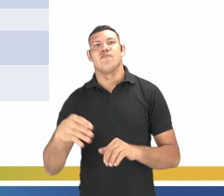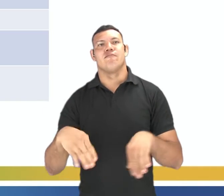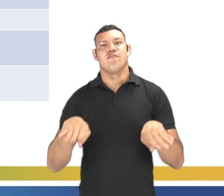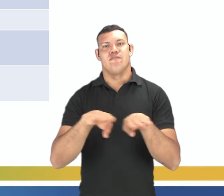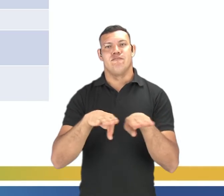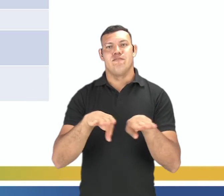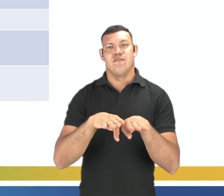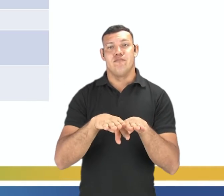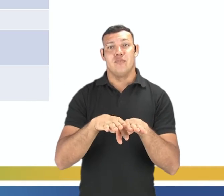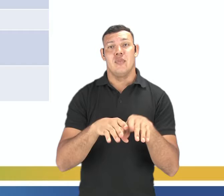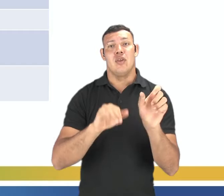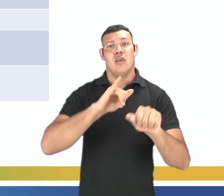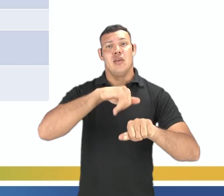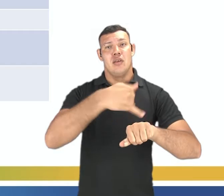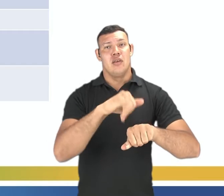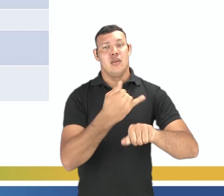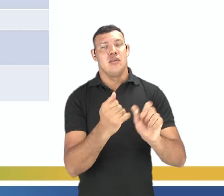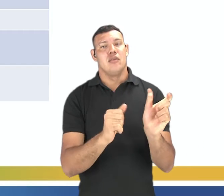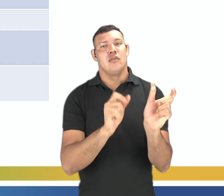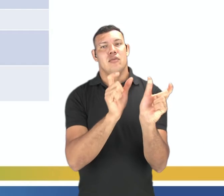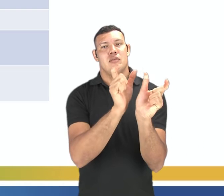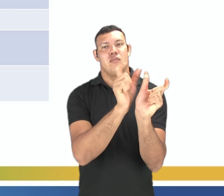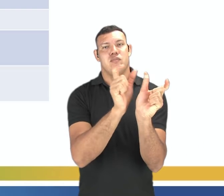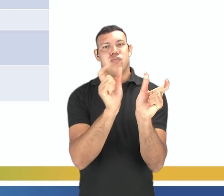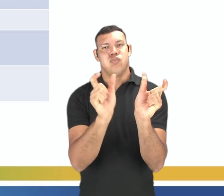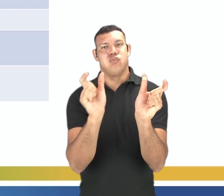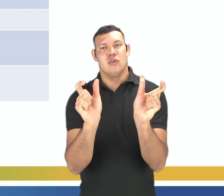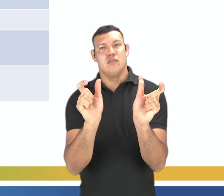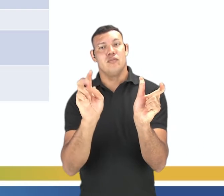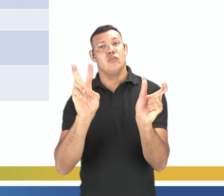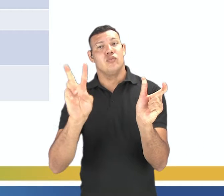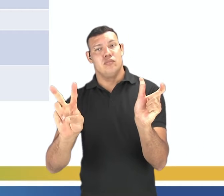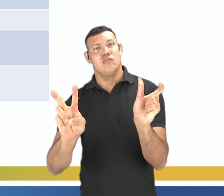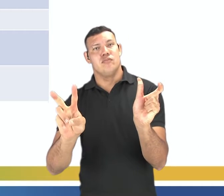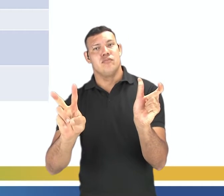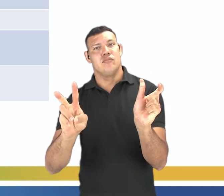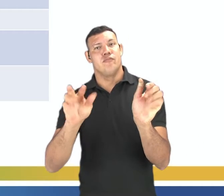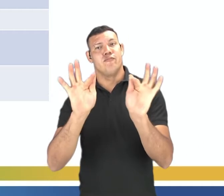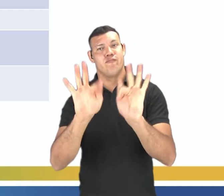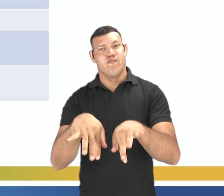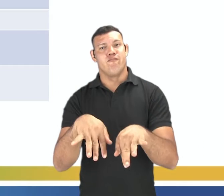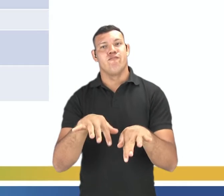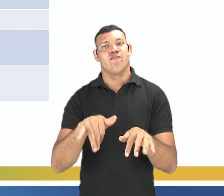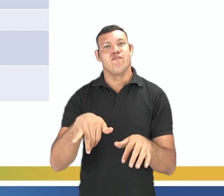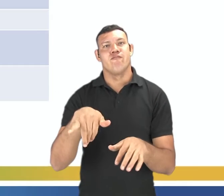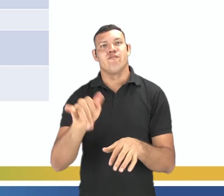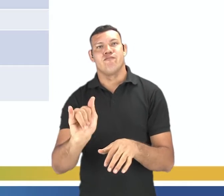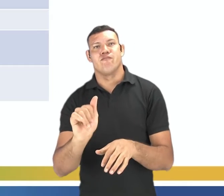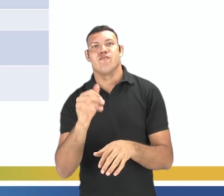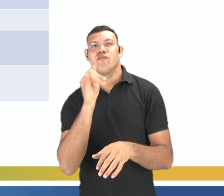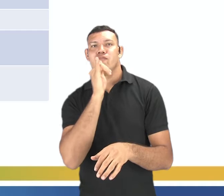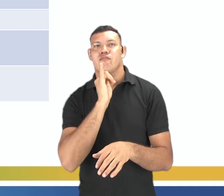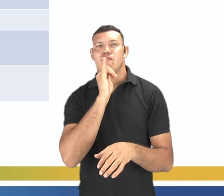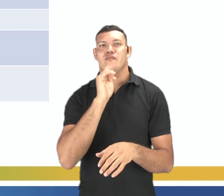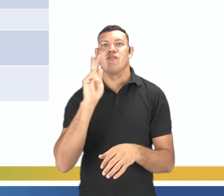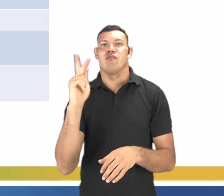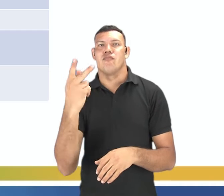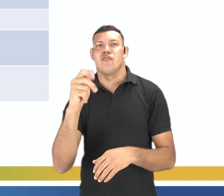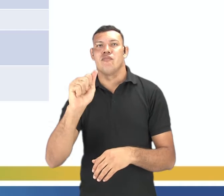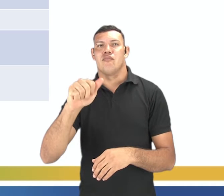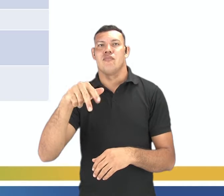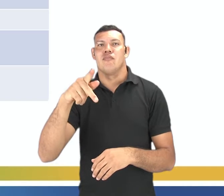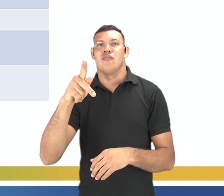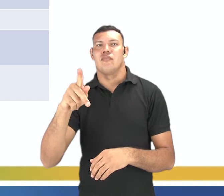ou adjetivos de duas sílabas que são terminados em y, como por exemplo happy, feliz, e